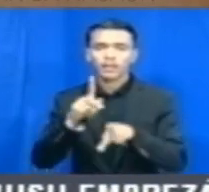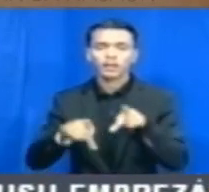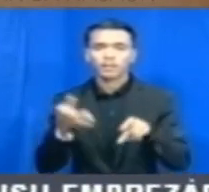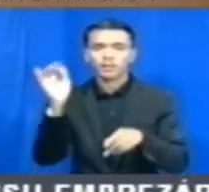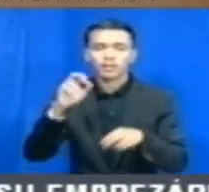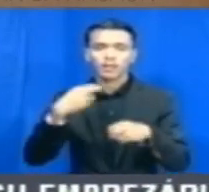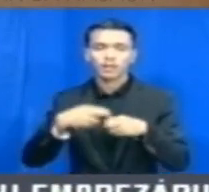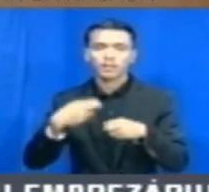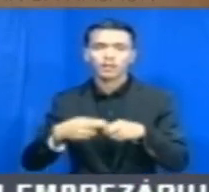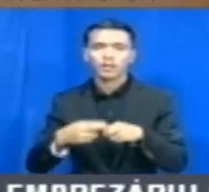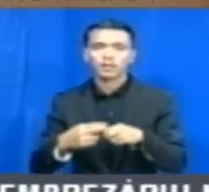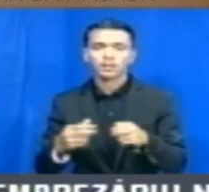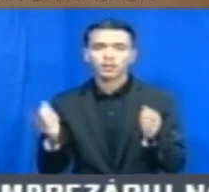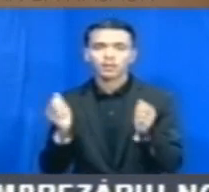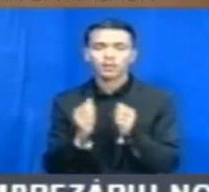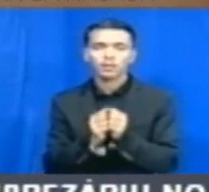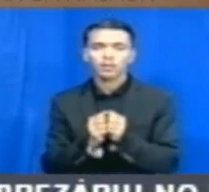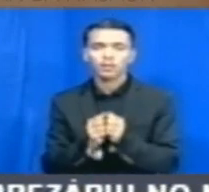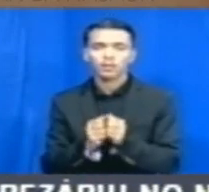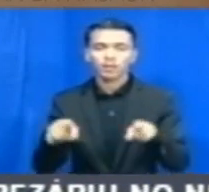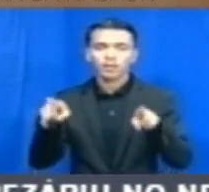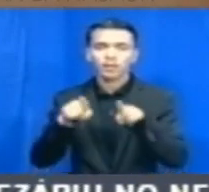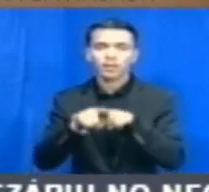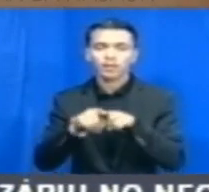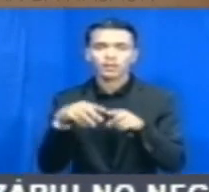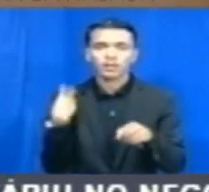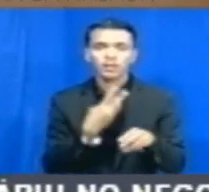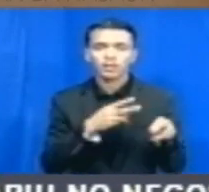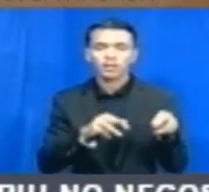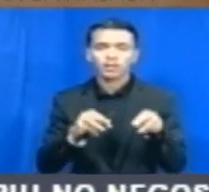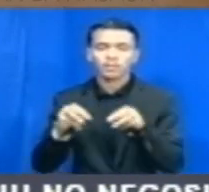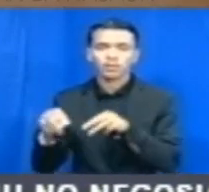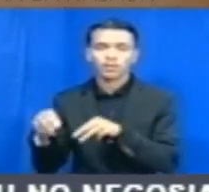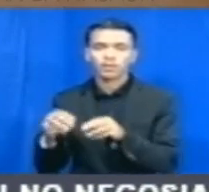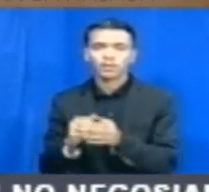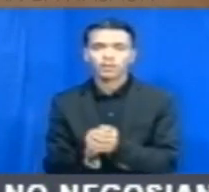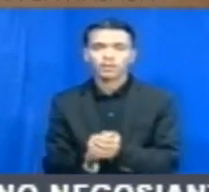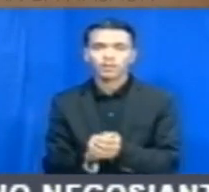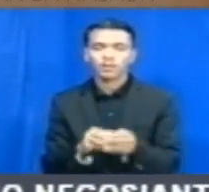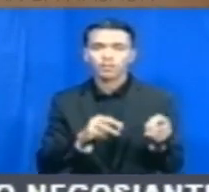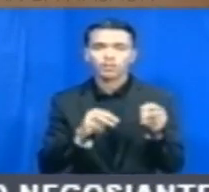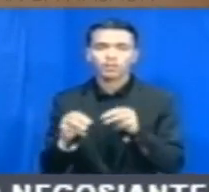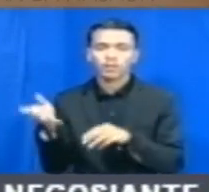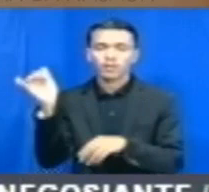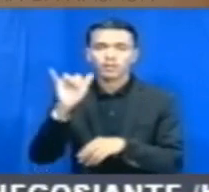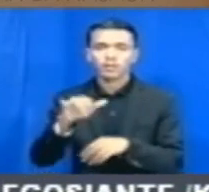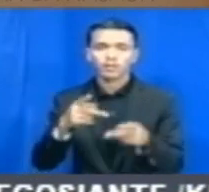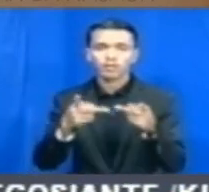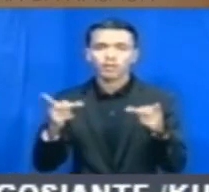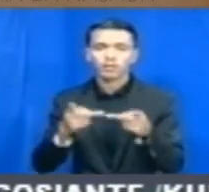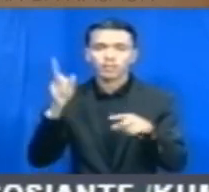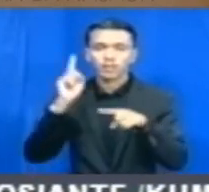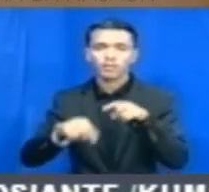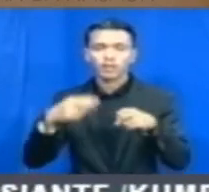vemos que se tiene vida. En esa, y te mundo es la fue de la una amenaza, mundo es la sira, va a partir de un plaga de